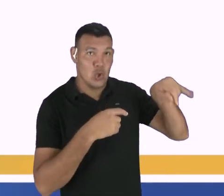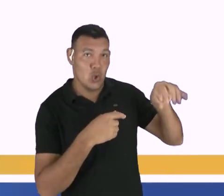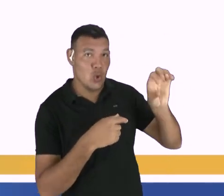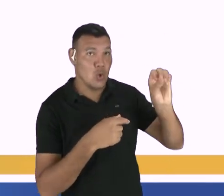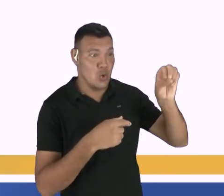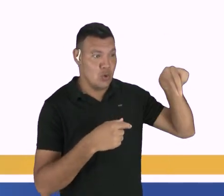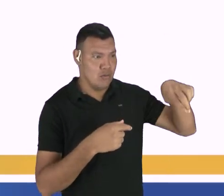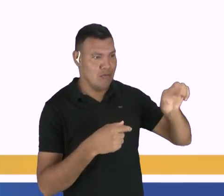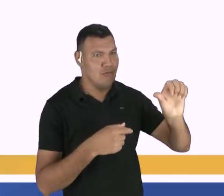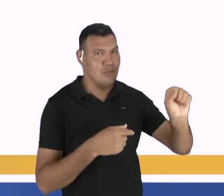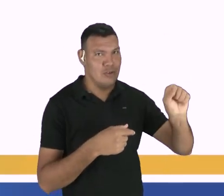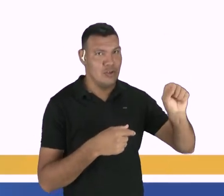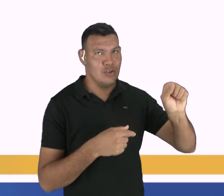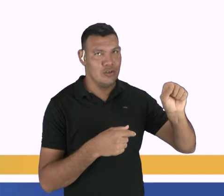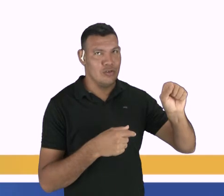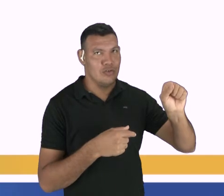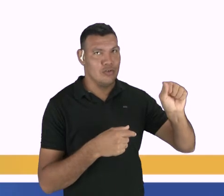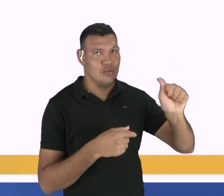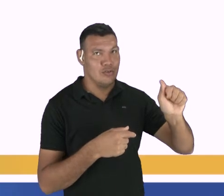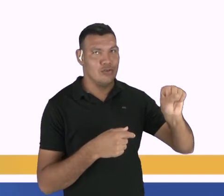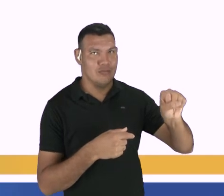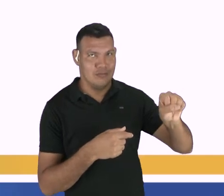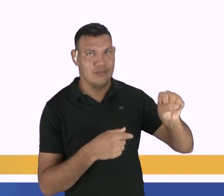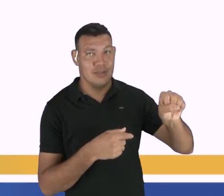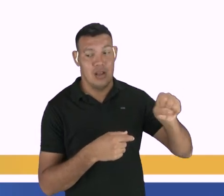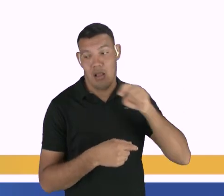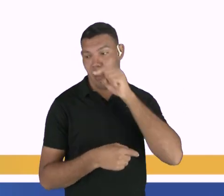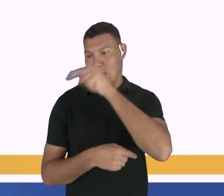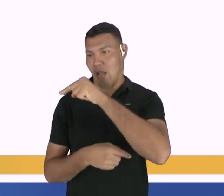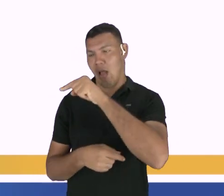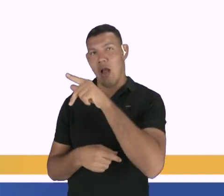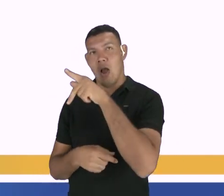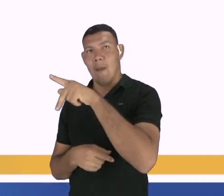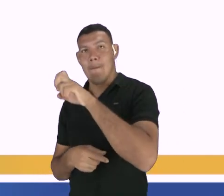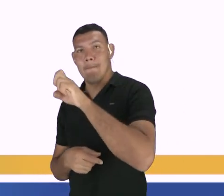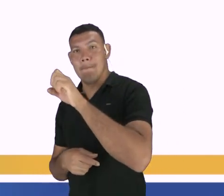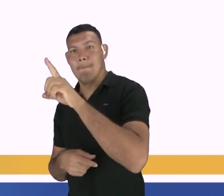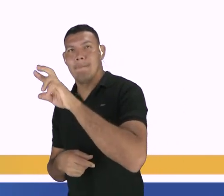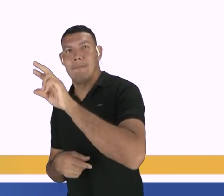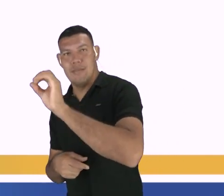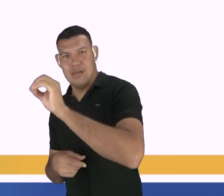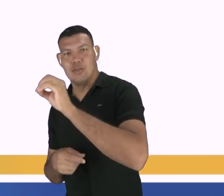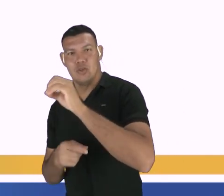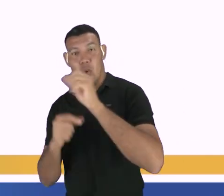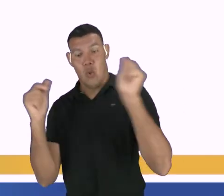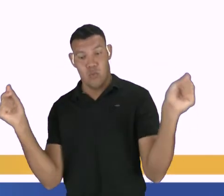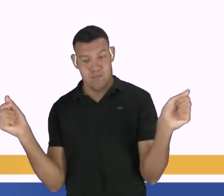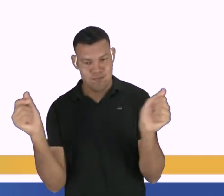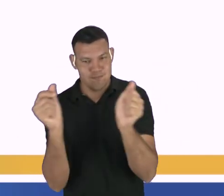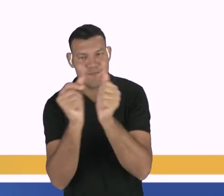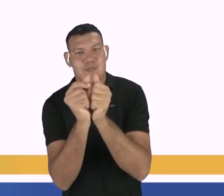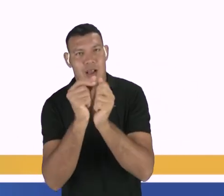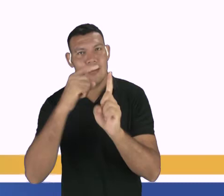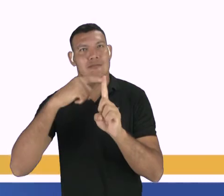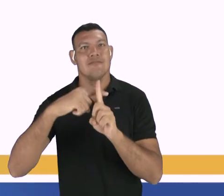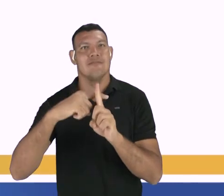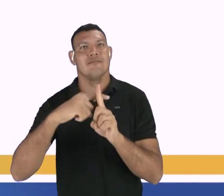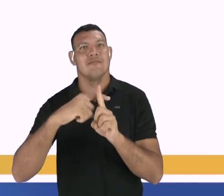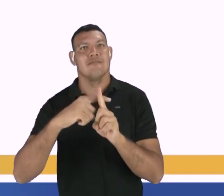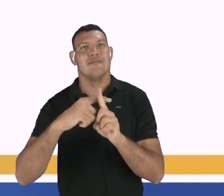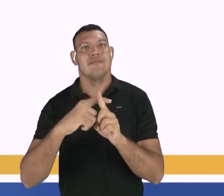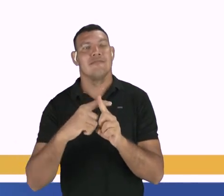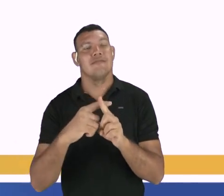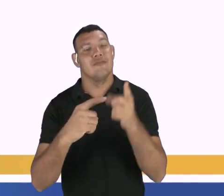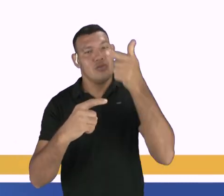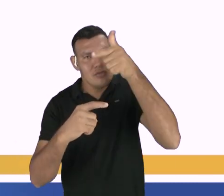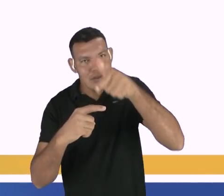8. Então, aí eu vou repetir esse denominador 8 e somar os numeradores. No caso, repetir o